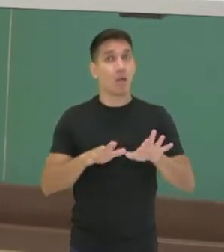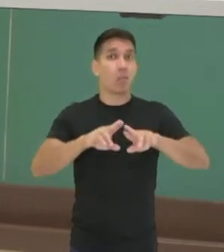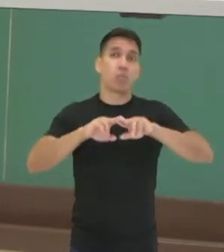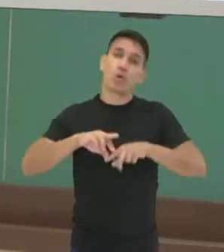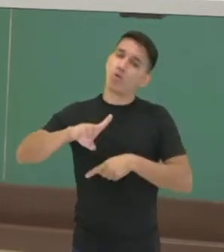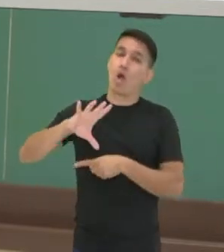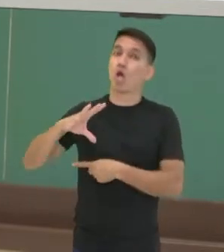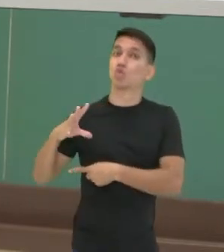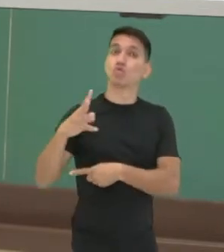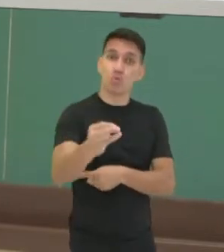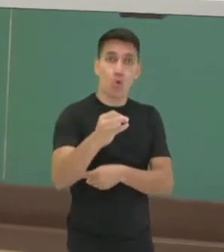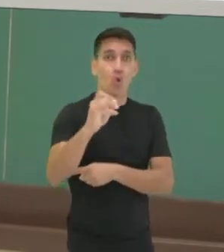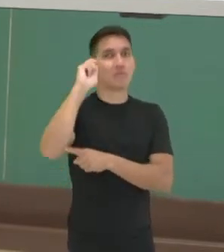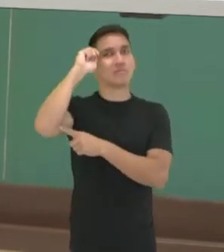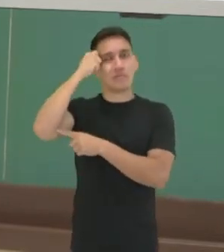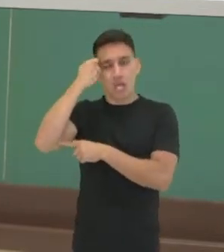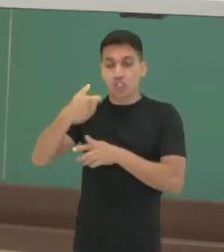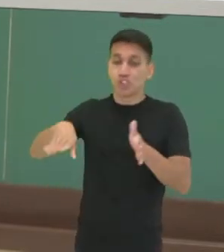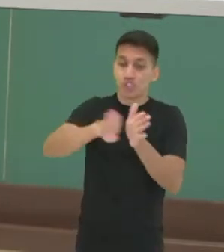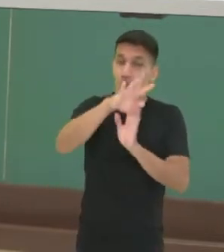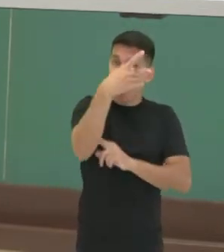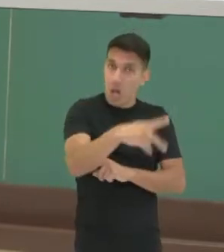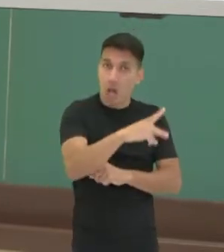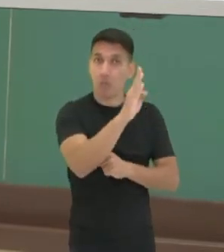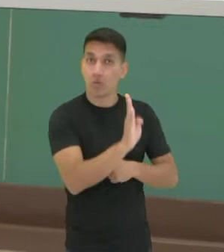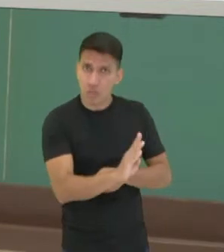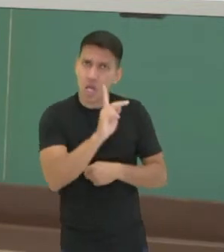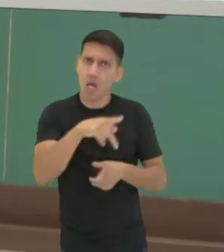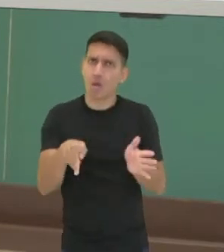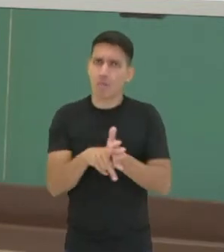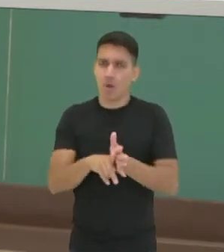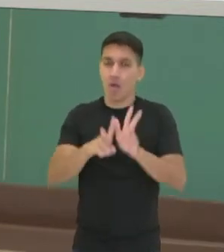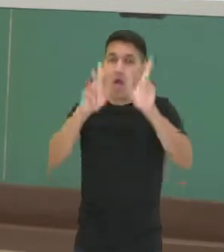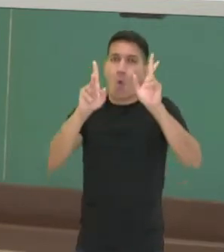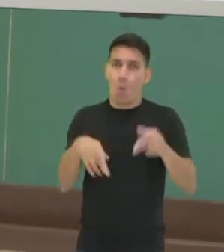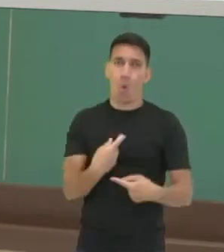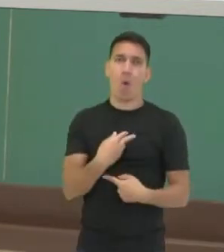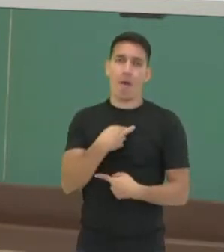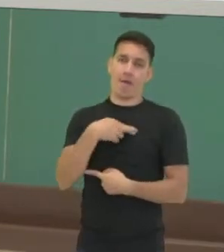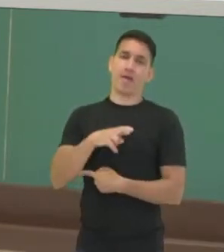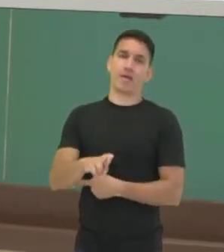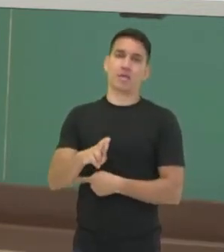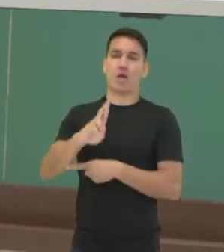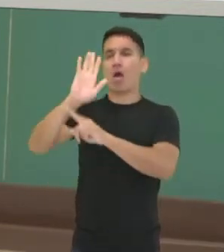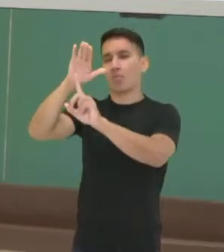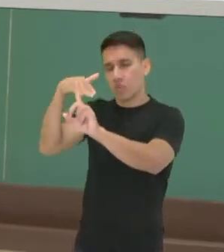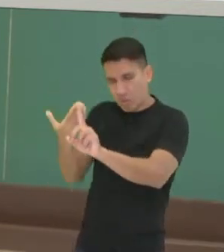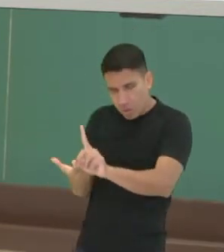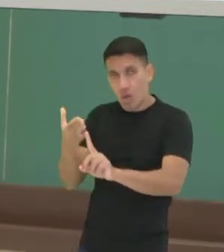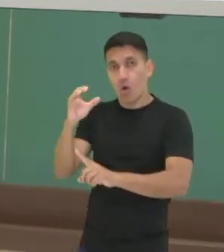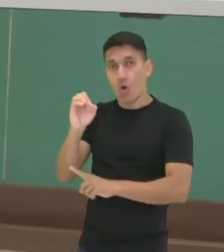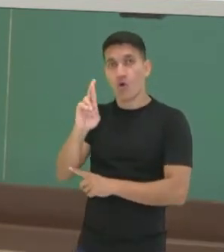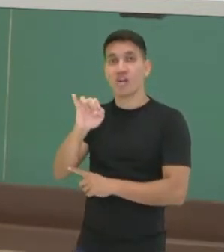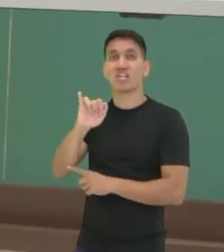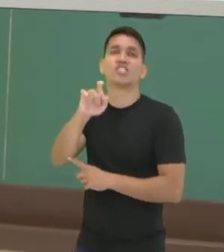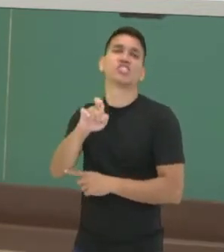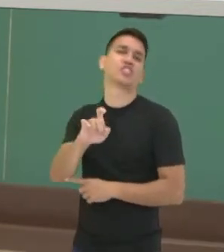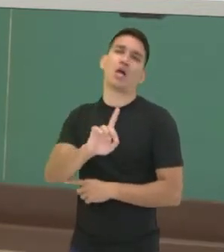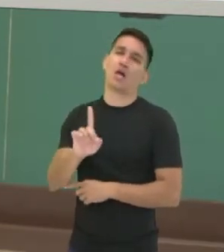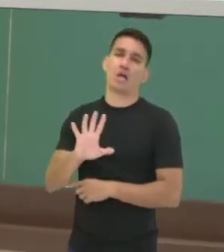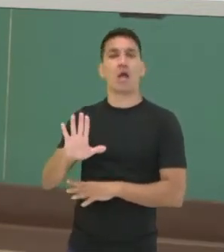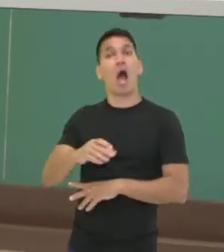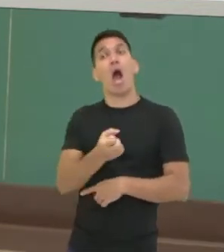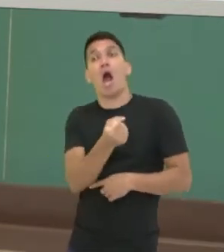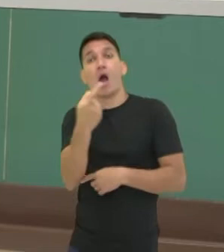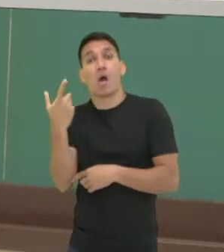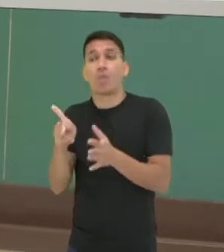os negros que vieram para o Brasil eram da religião do culto aos orixás. Alguns, inclusive de origem egípcia,